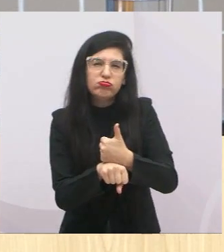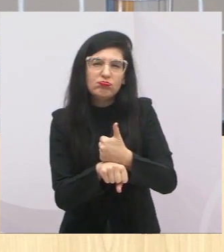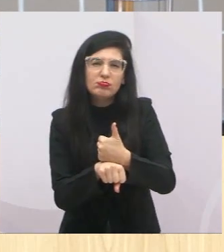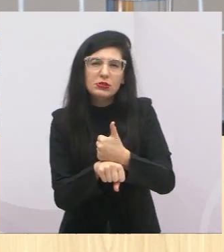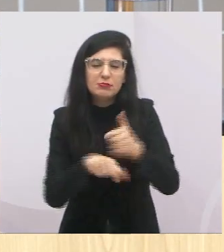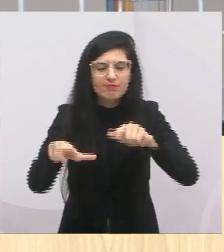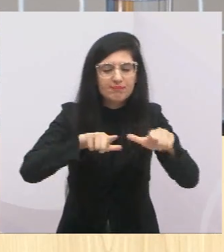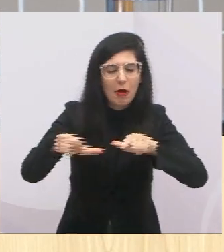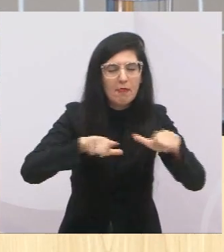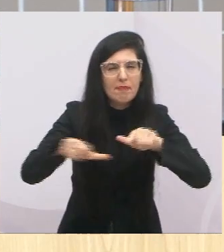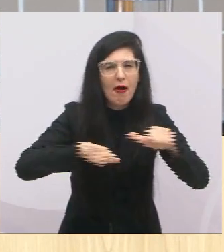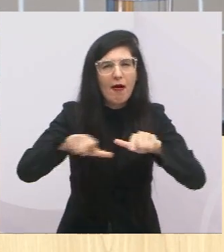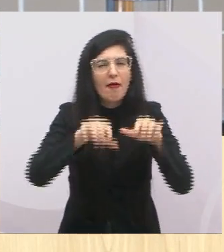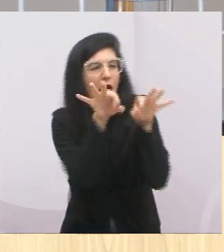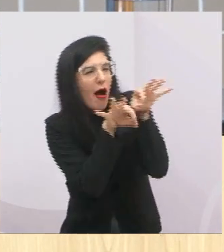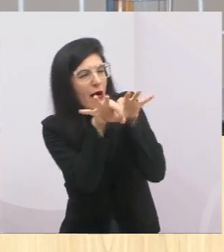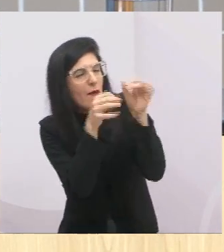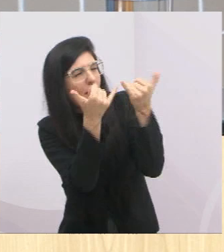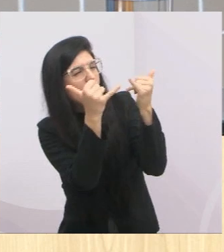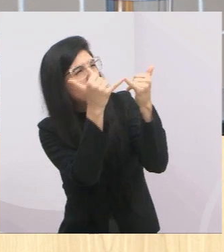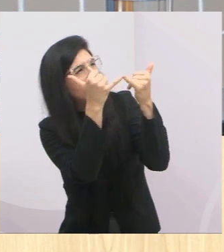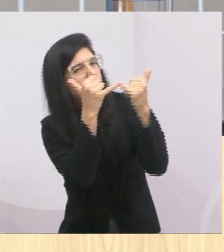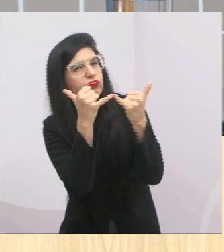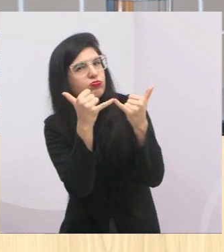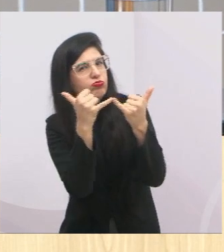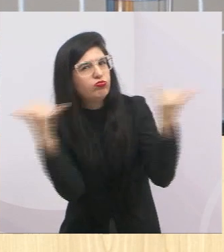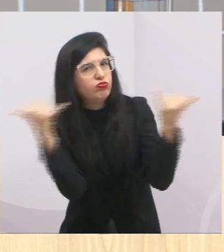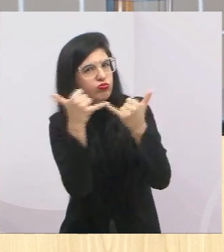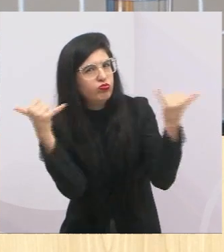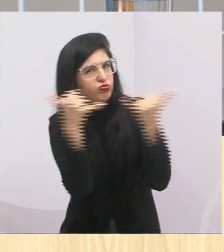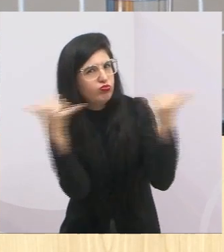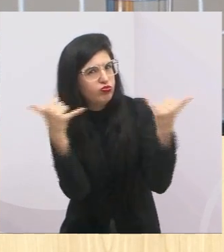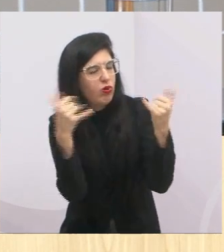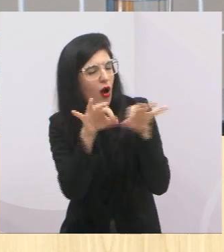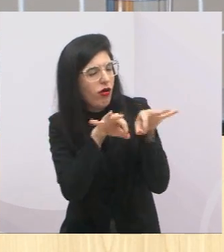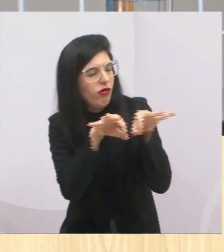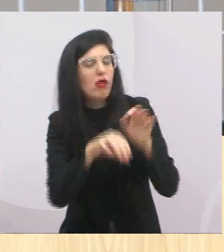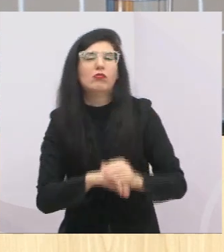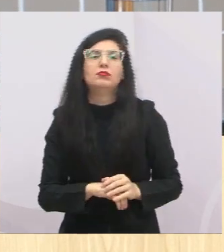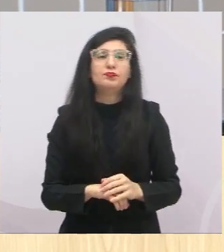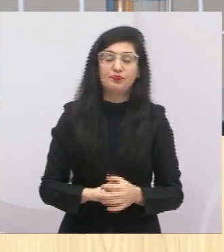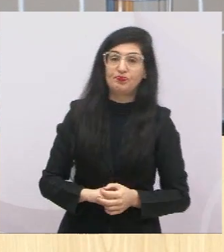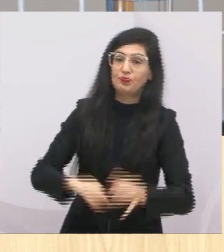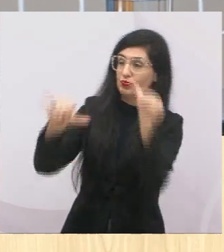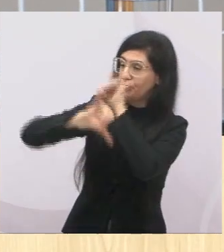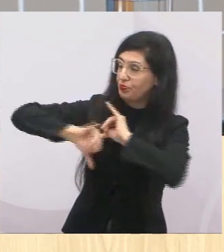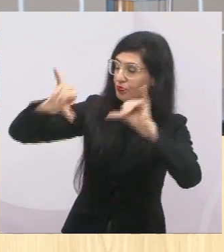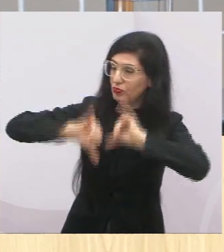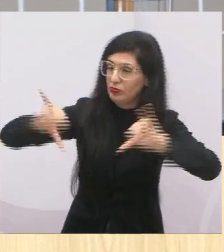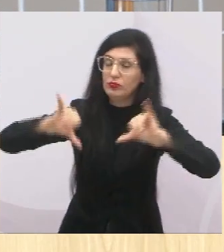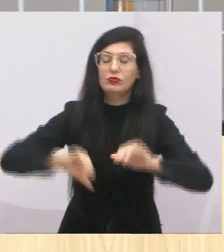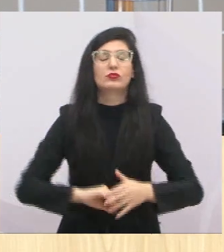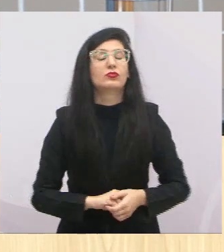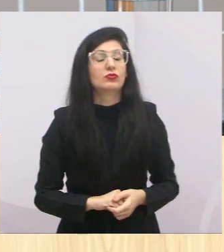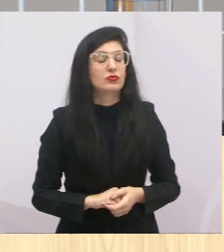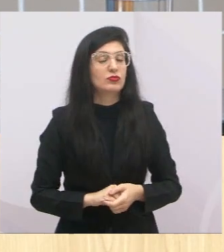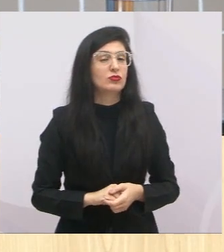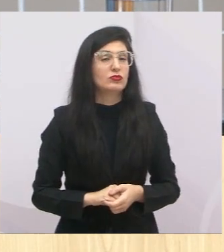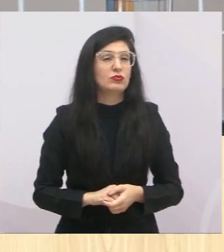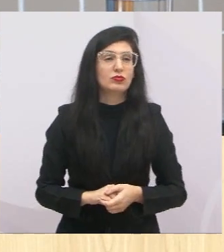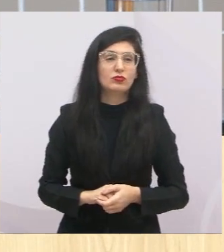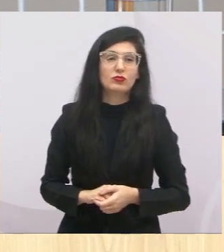respeitosamente requeremos que sejam adotadas as providências habituais para a divulgação da presente